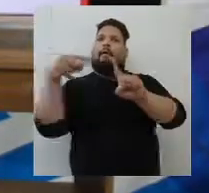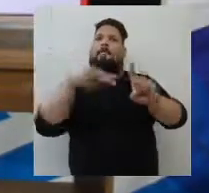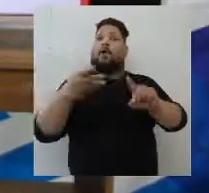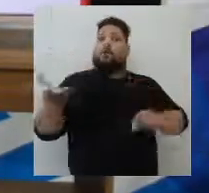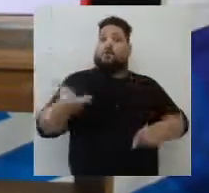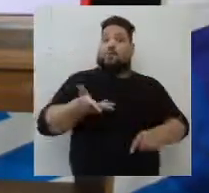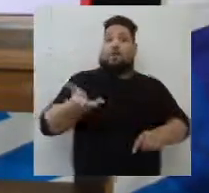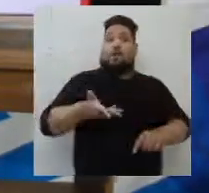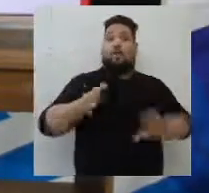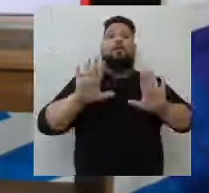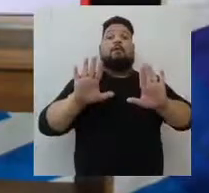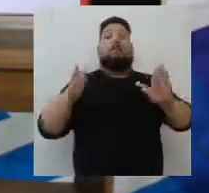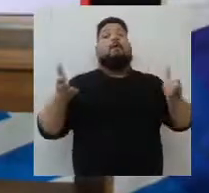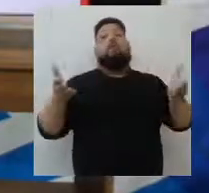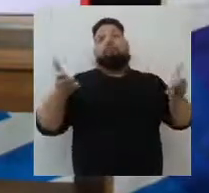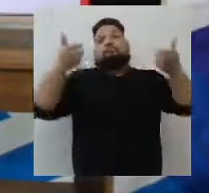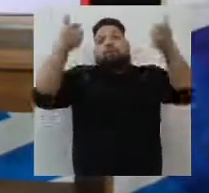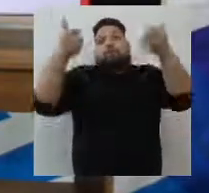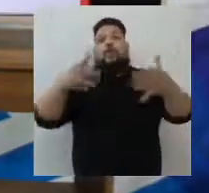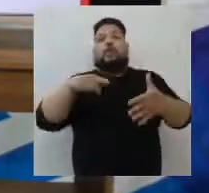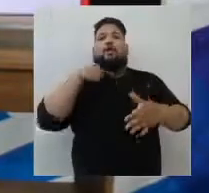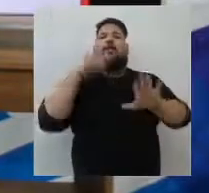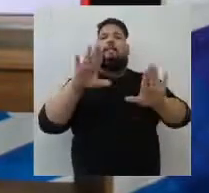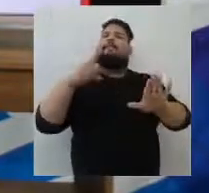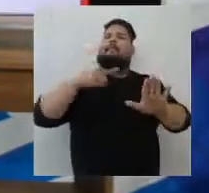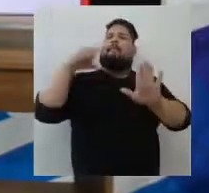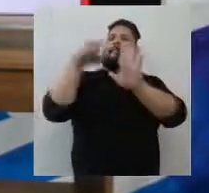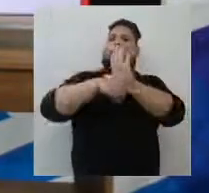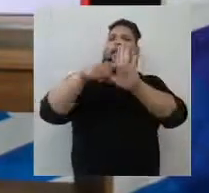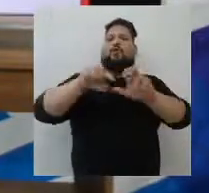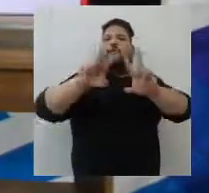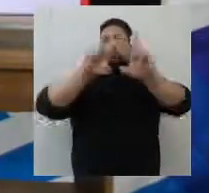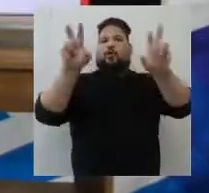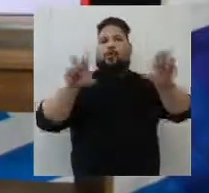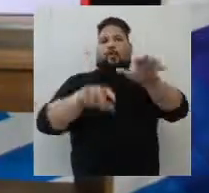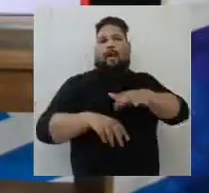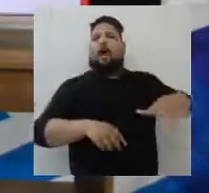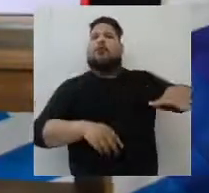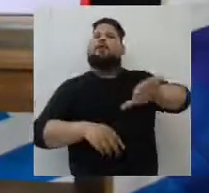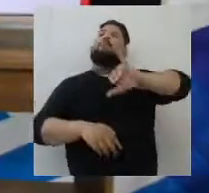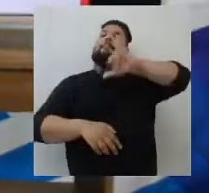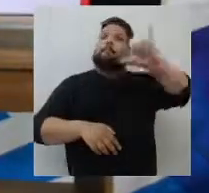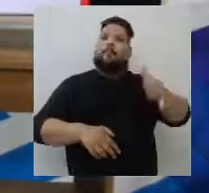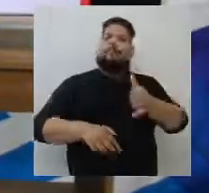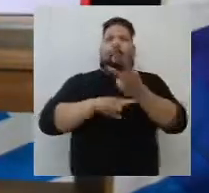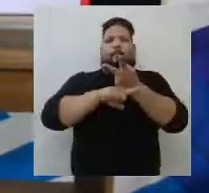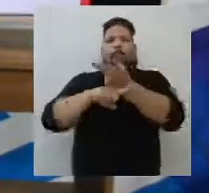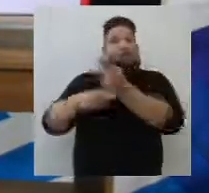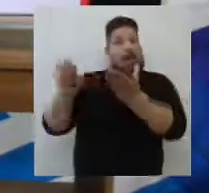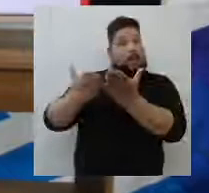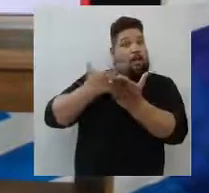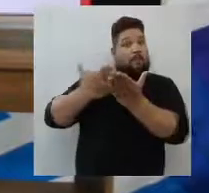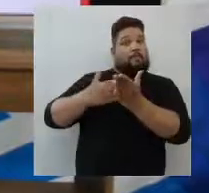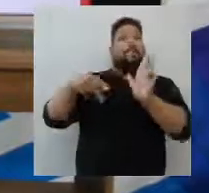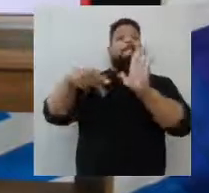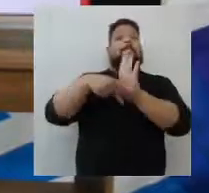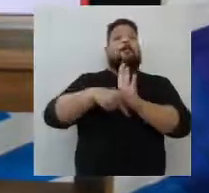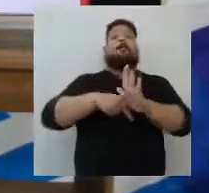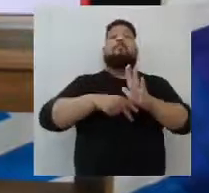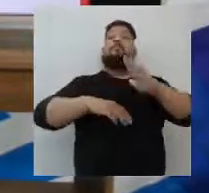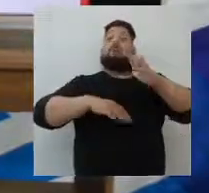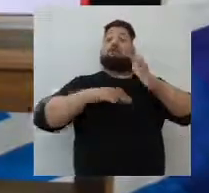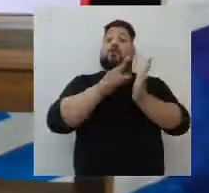não vai tratar sobre isso, e acredito que virão muitas perguntas sobre o tema, vai lá e procura o livro do jornalista